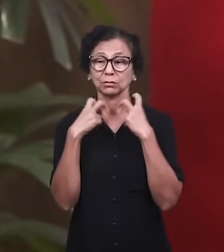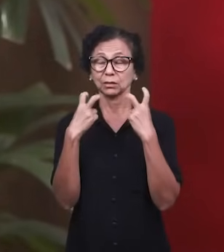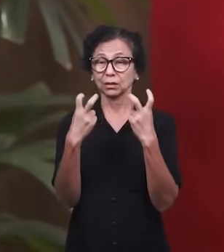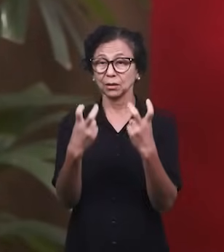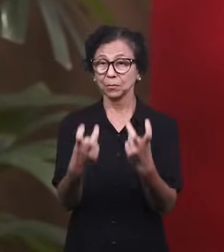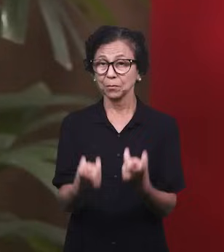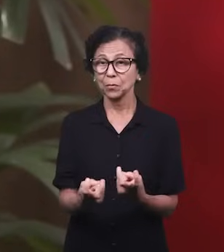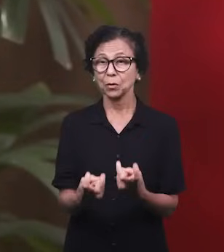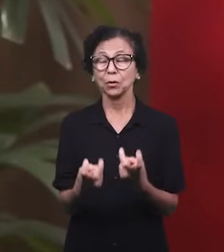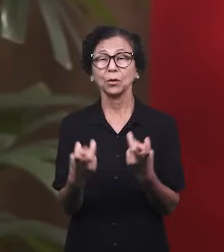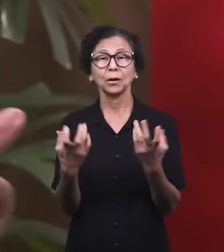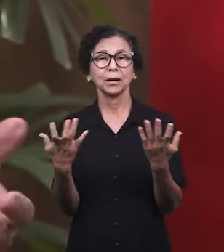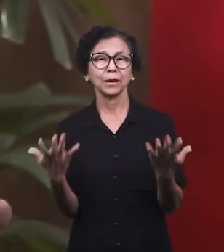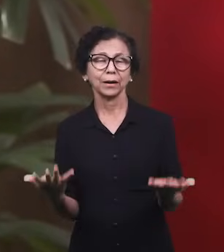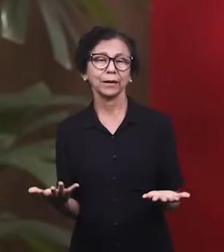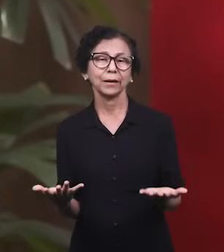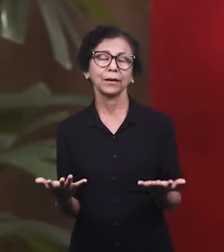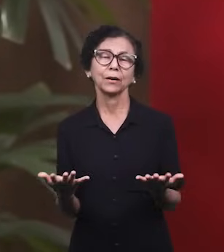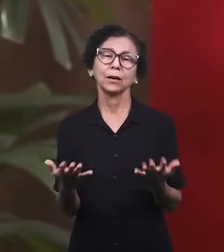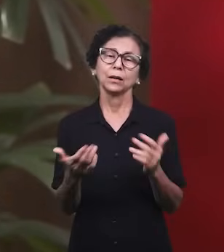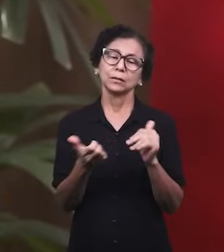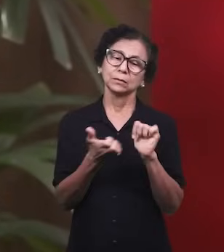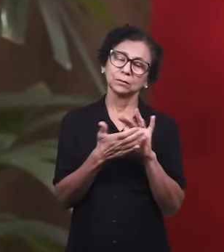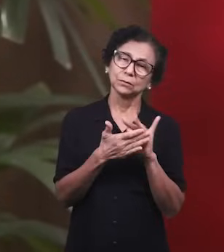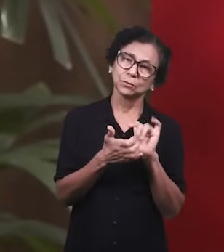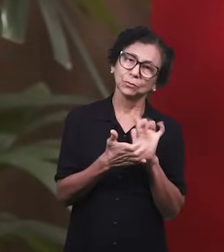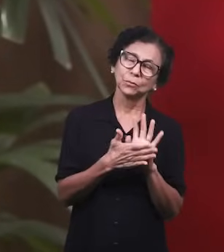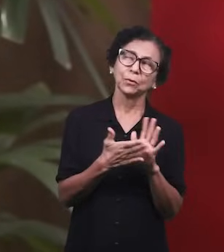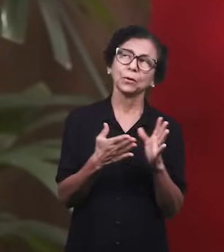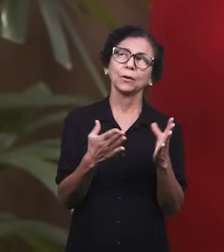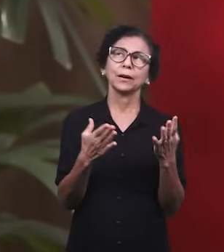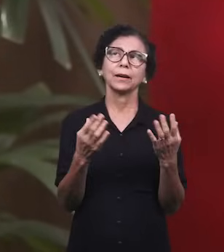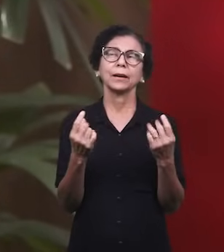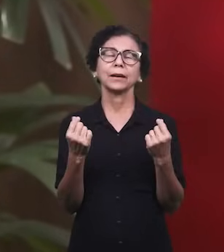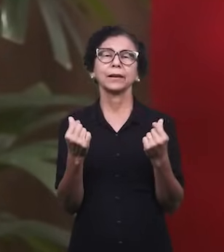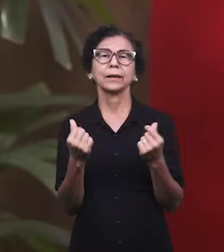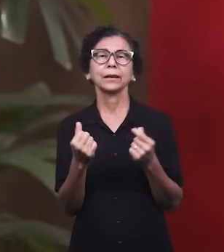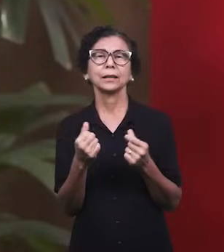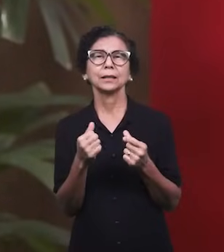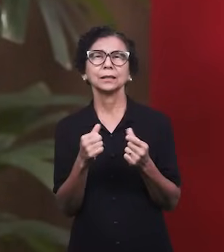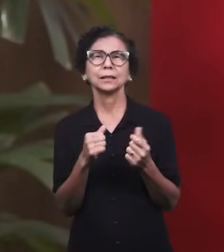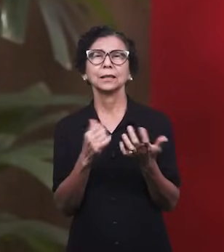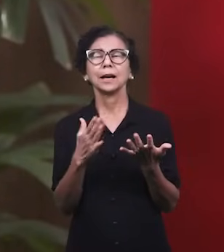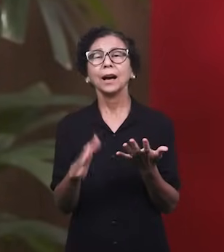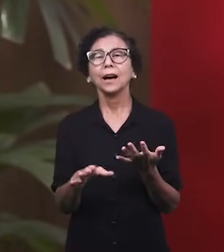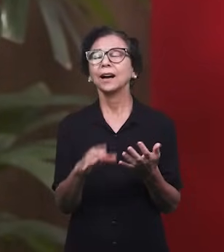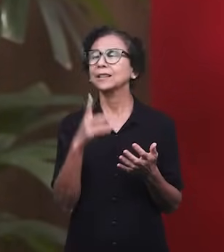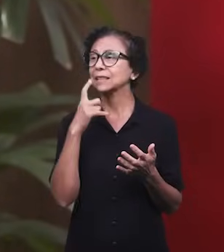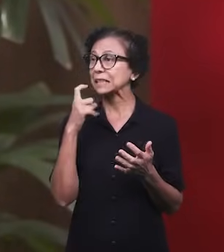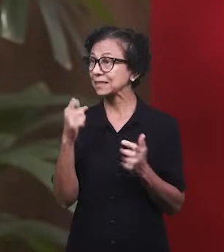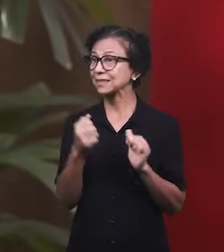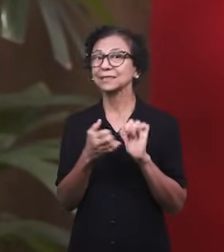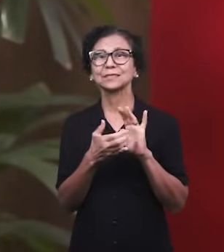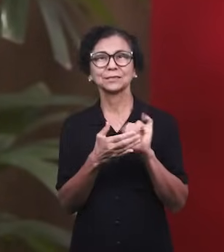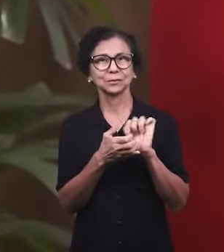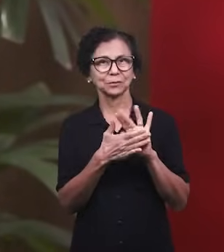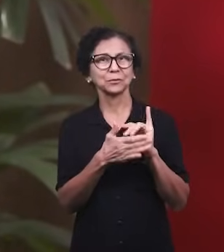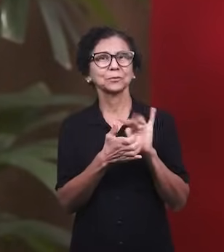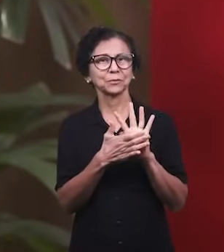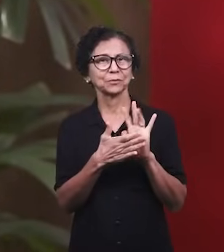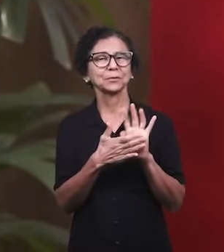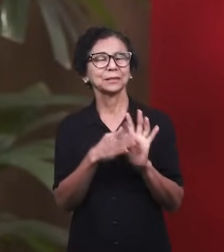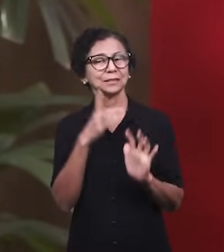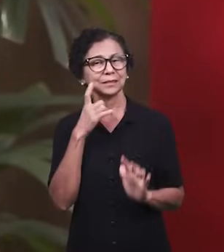o jejum, a madrugada, nós temos o louvor, nós temos Aliás, louvor, interessante essa